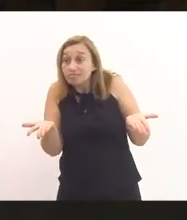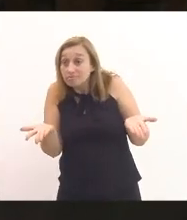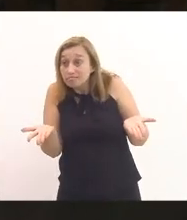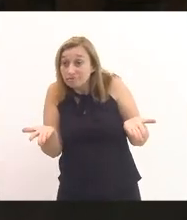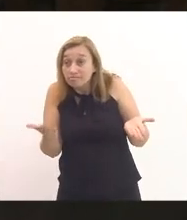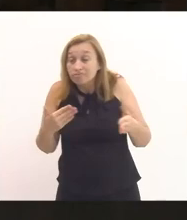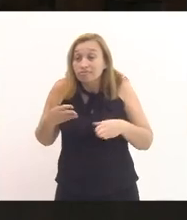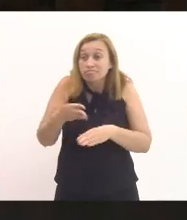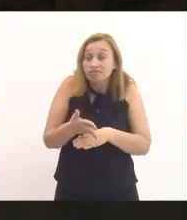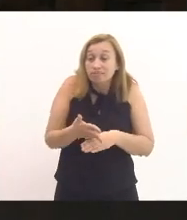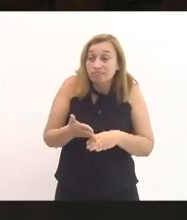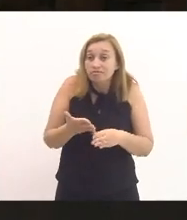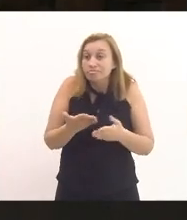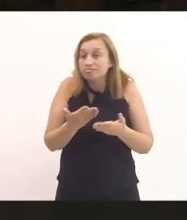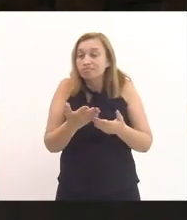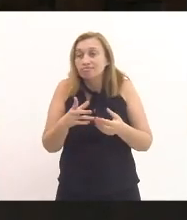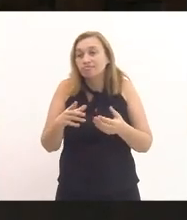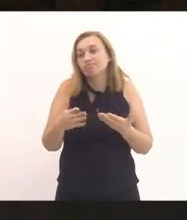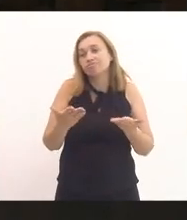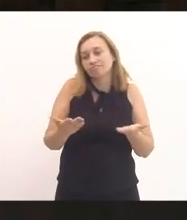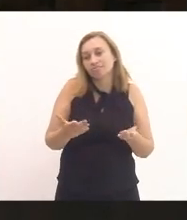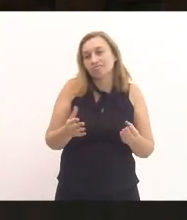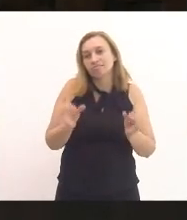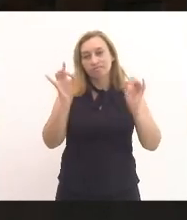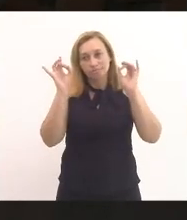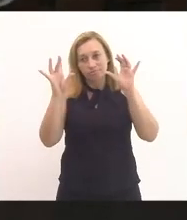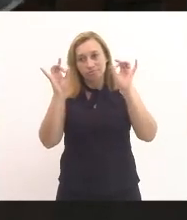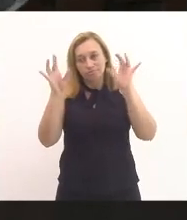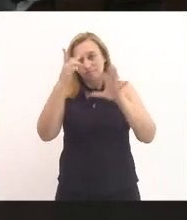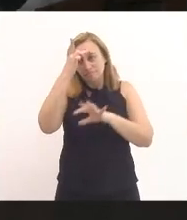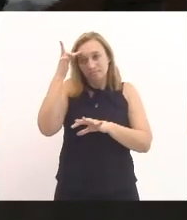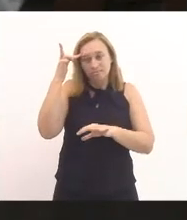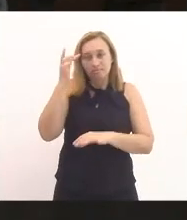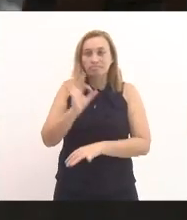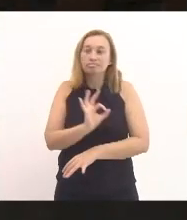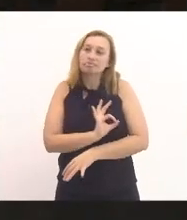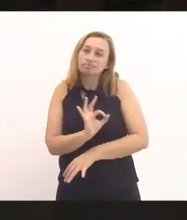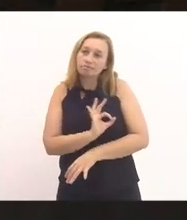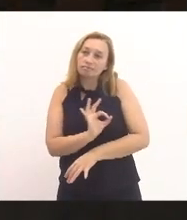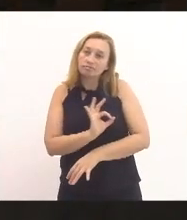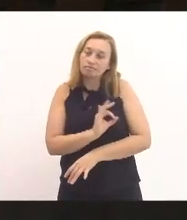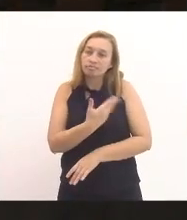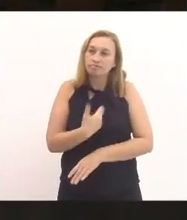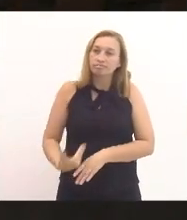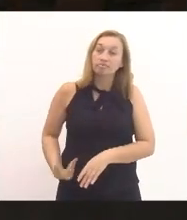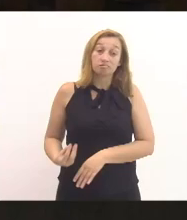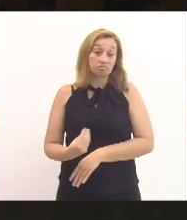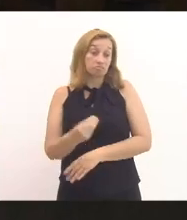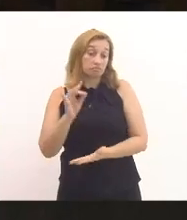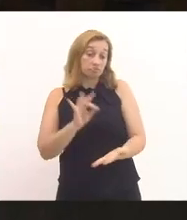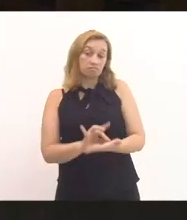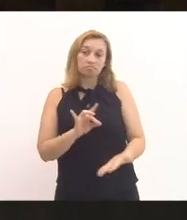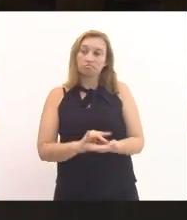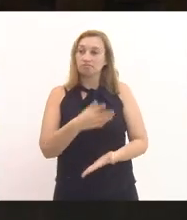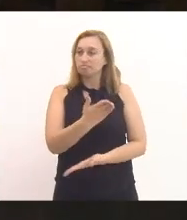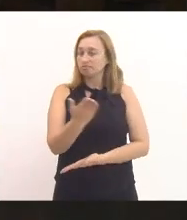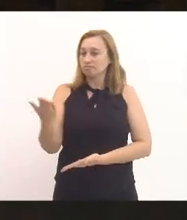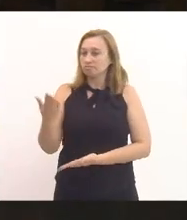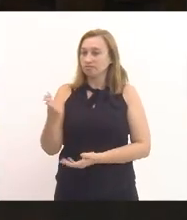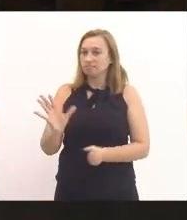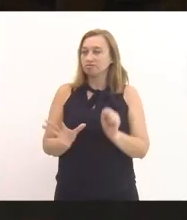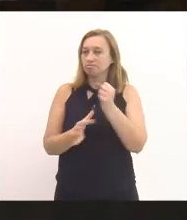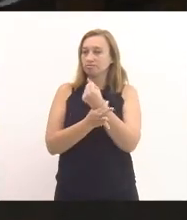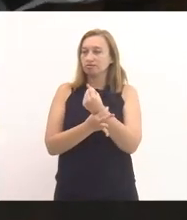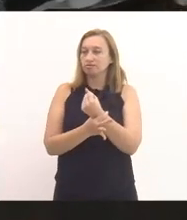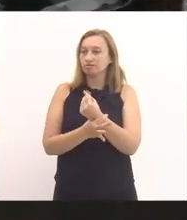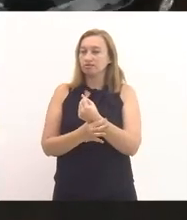Chega dessa turma de especialistas em segurança pública estão aqui dentro da alerj hoje aqui estão os verdadeiros especialistas em segurança pública